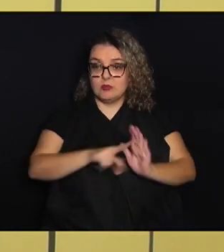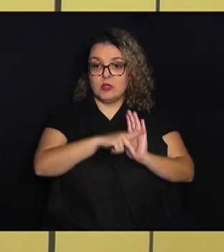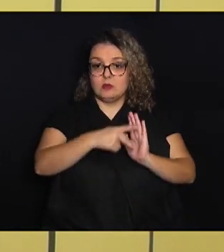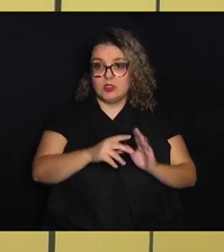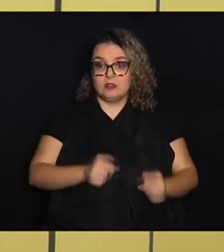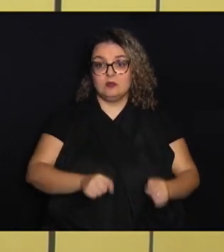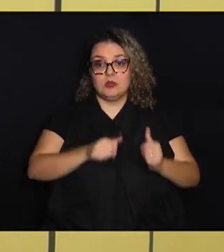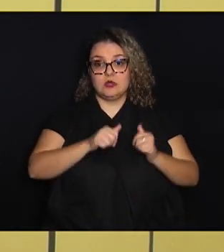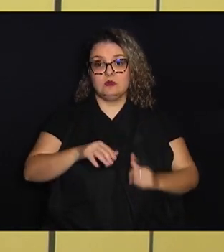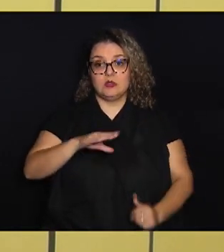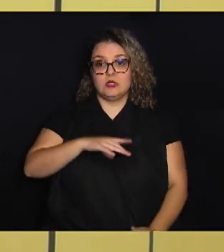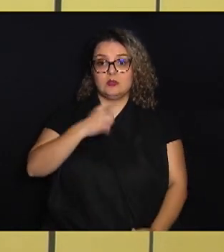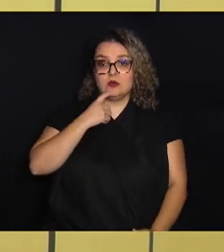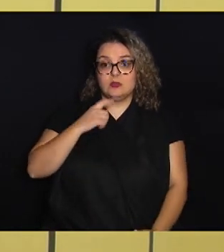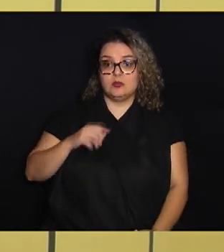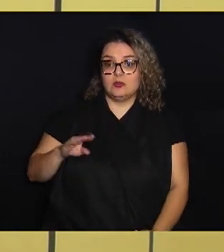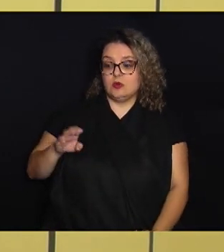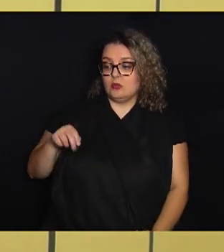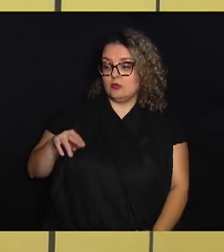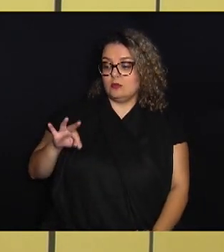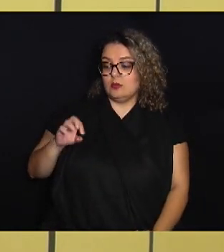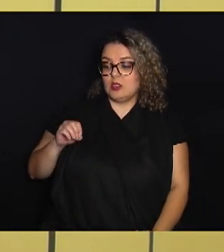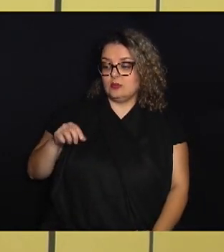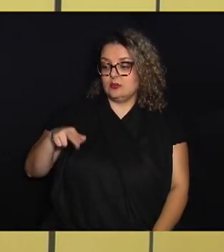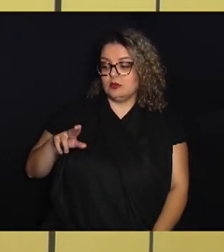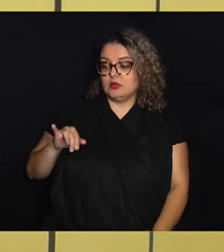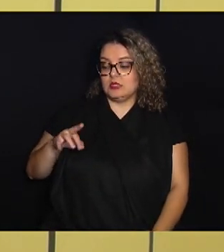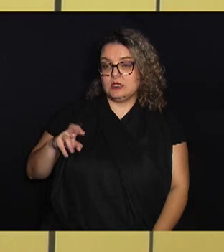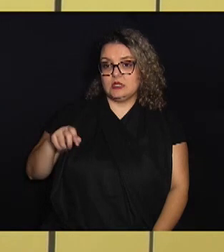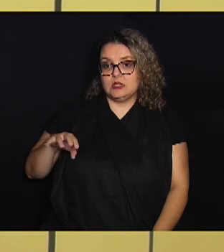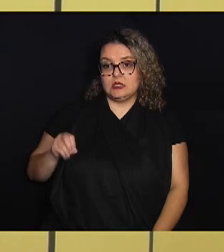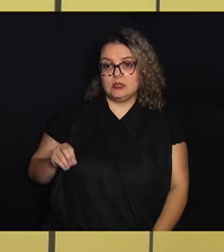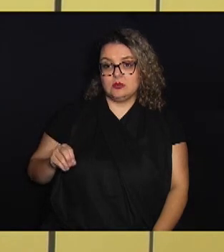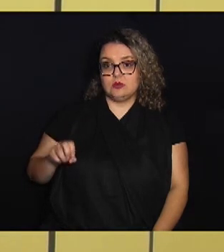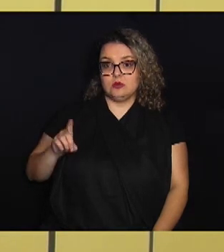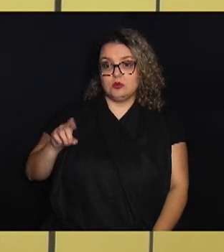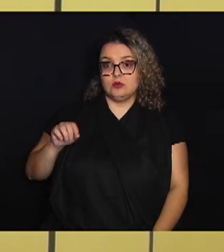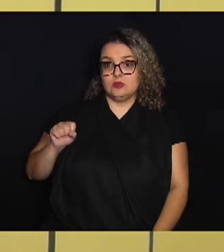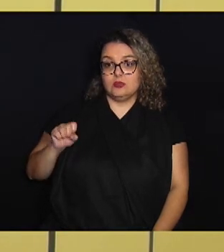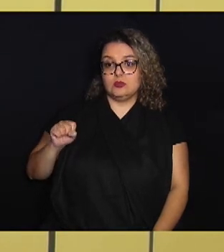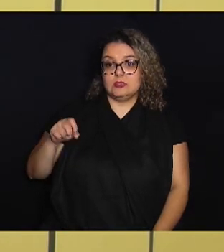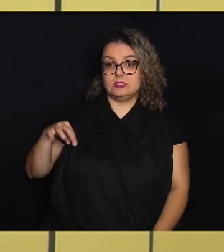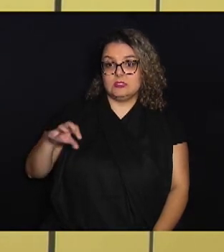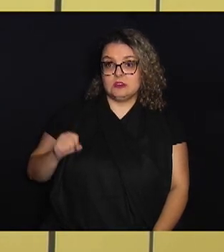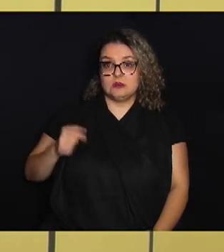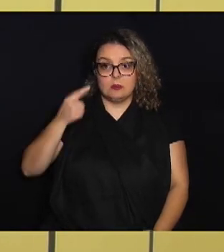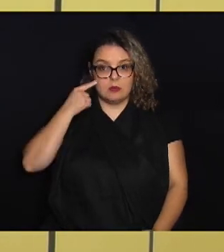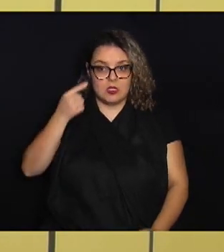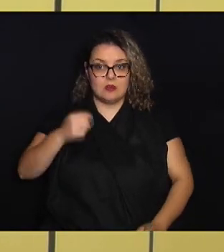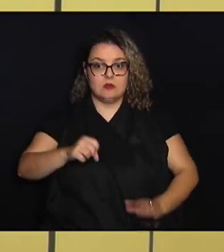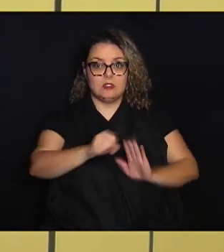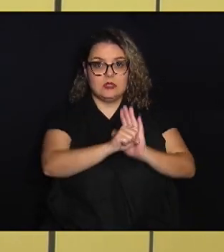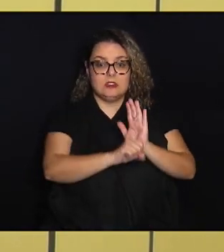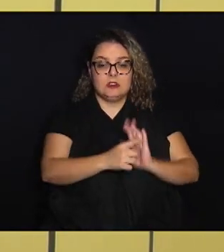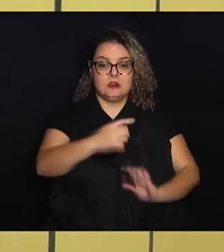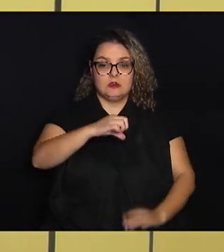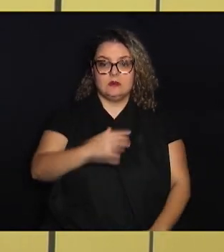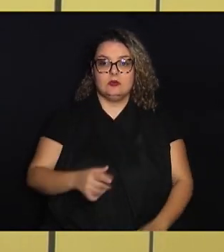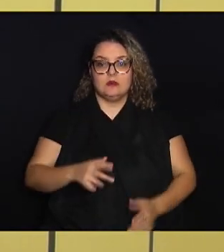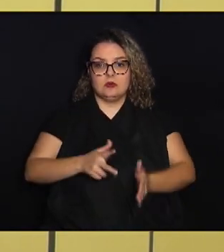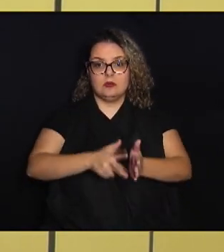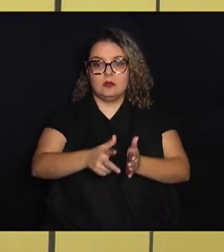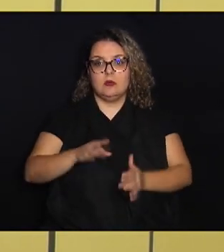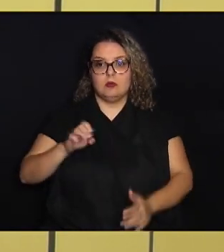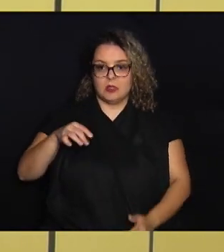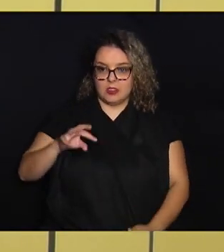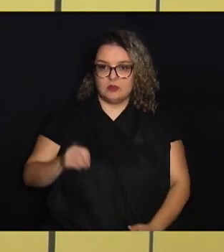para a cidade, foi o Bento Quirino dos Santos. Cara, o Bento, que pensa numa melhoria para Campinas no século XIX, esse cara estava no meio. É o trem, o Bento Quirino,